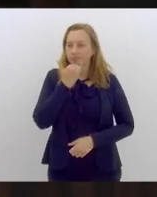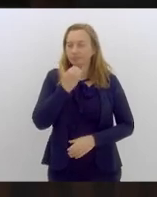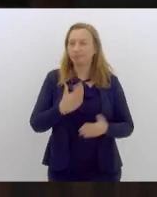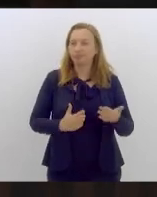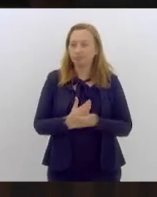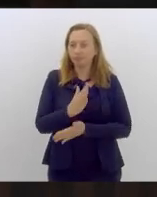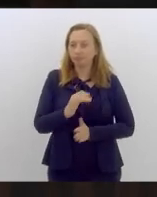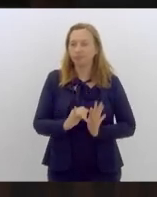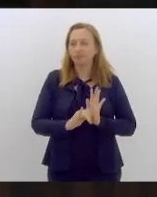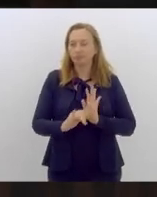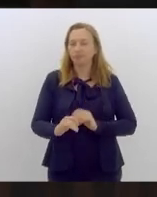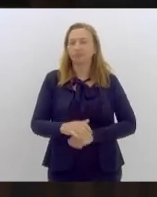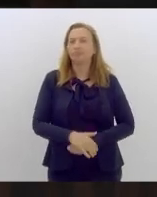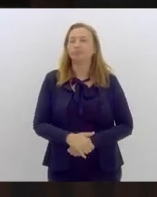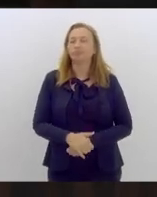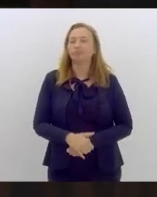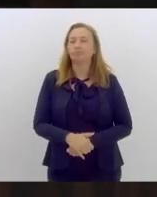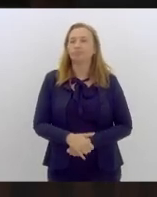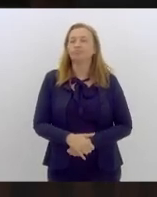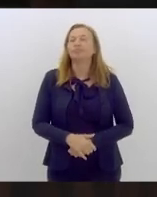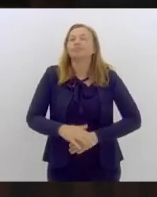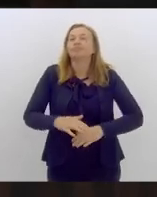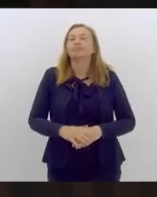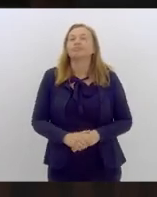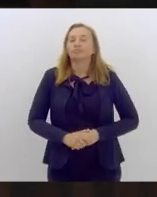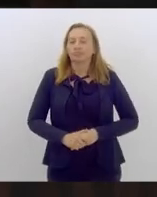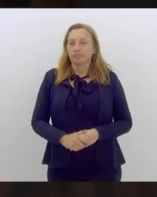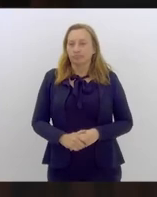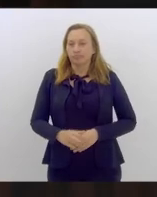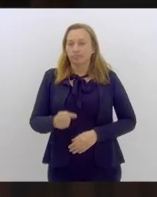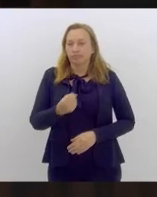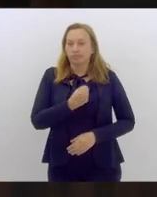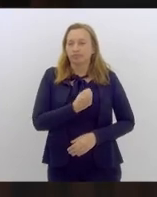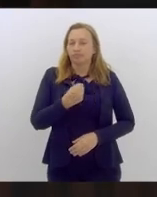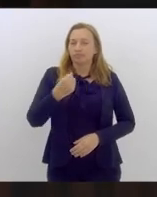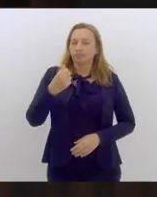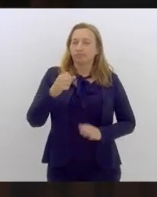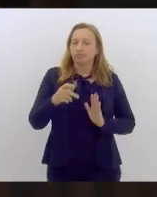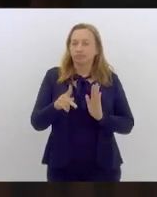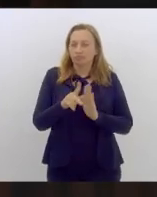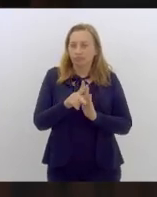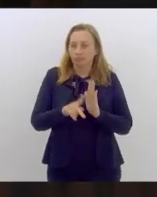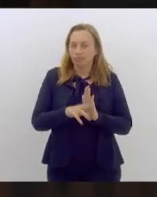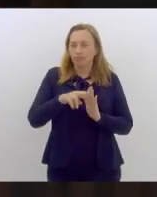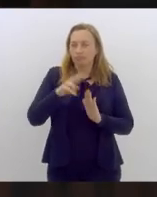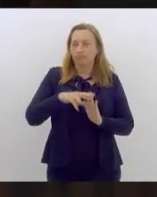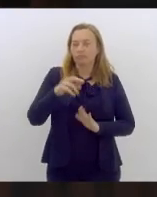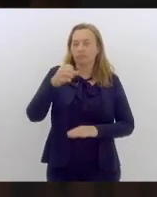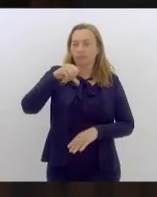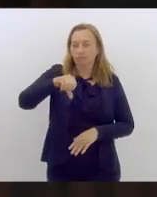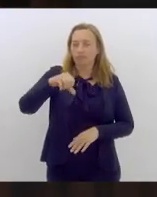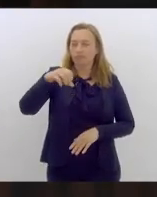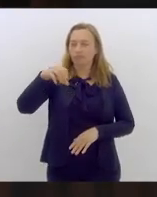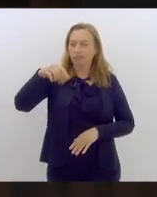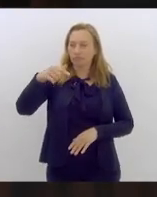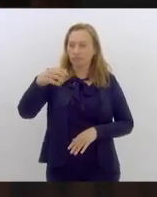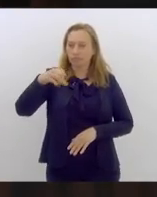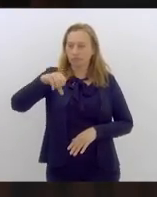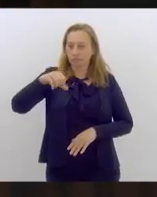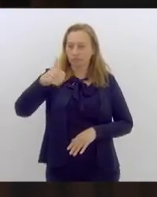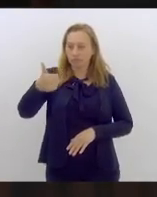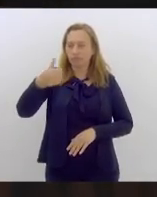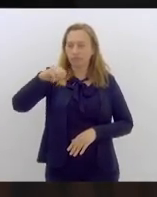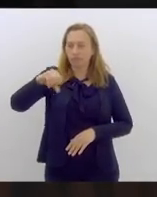Aprovado, vai à promulgação. Projeto de resolução número 1087 de 2022, de autoria da